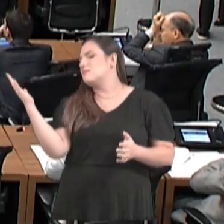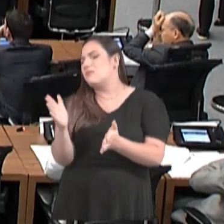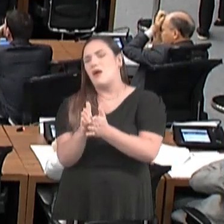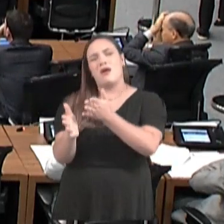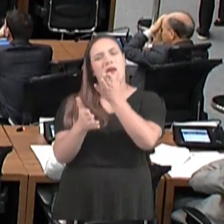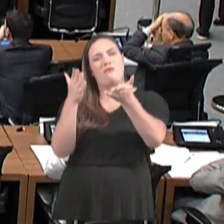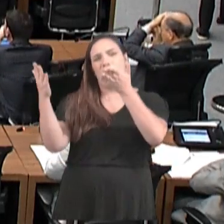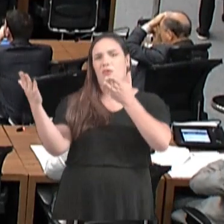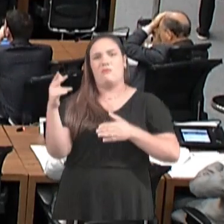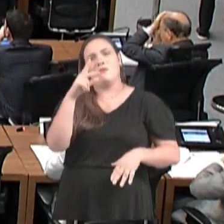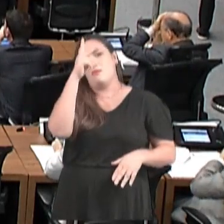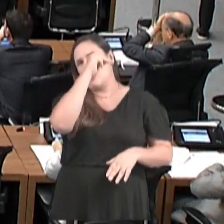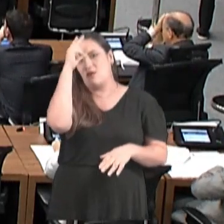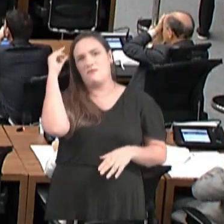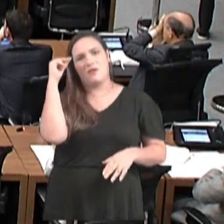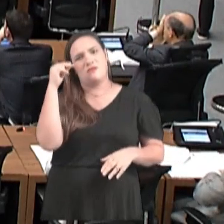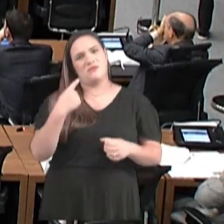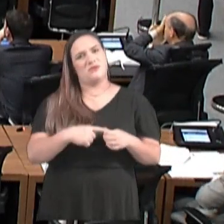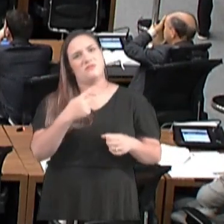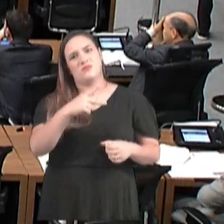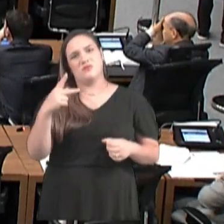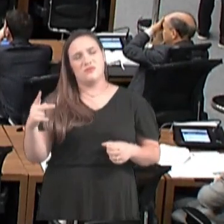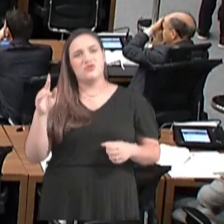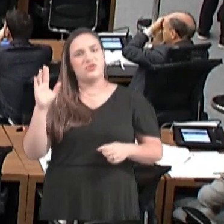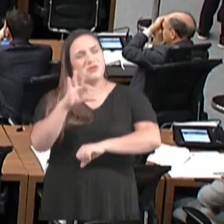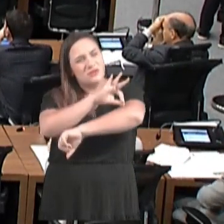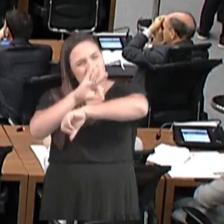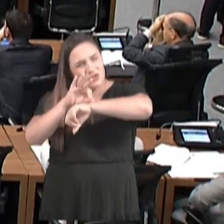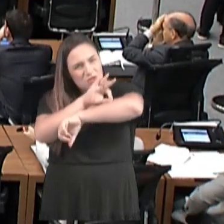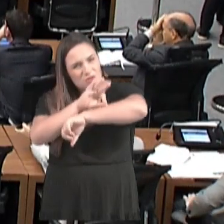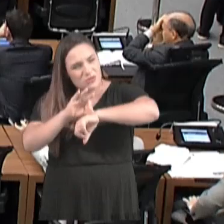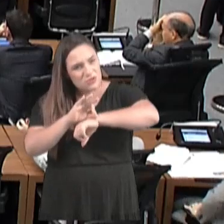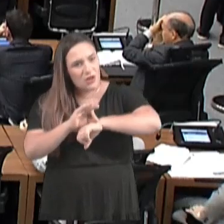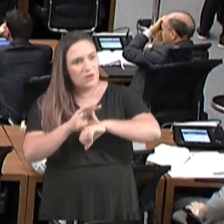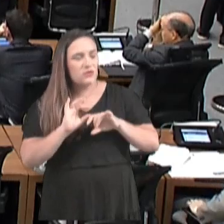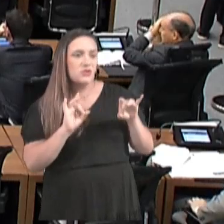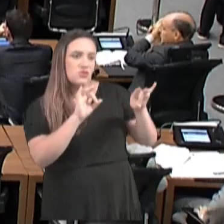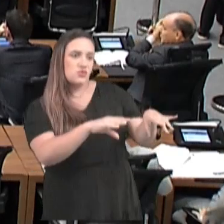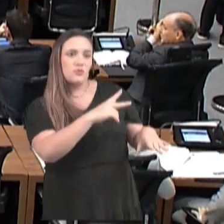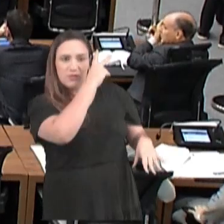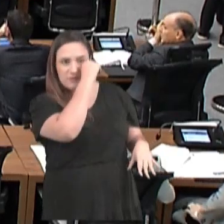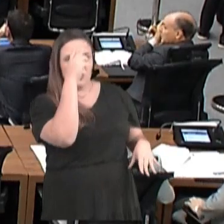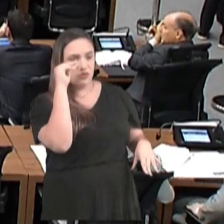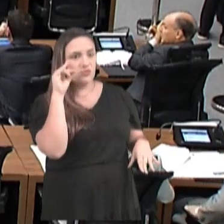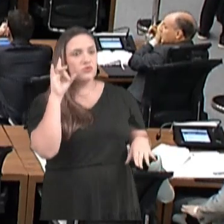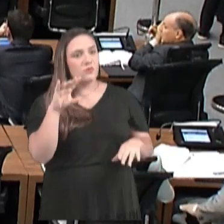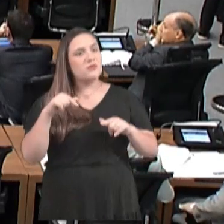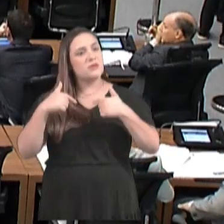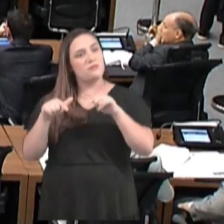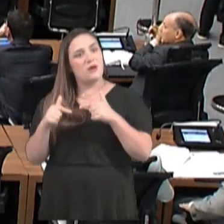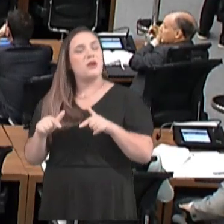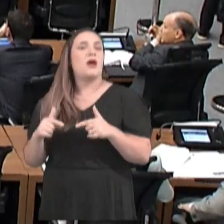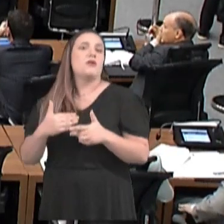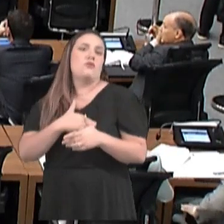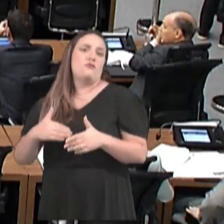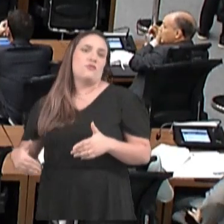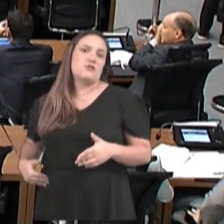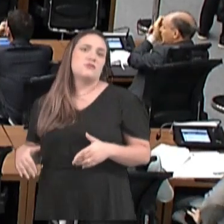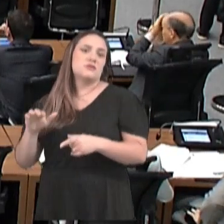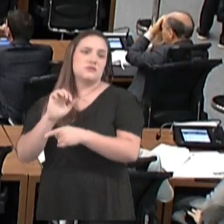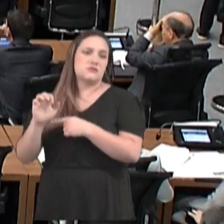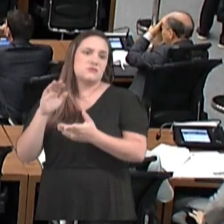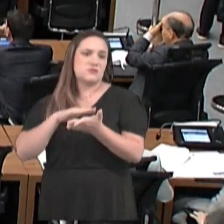Ponta Porã. Engenheiro de formação, deixa o cargo para assumir o governo do Estado como